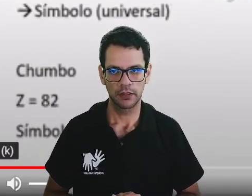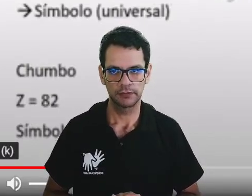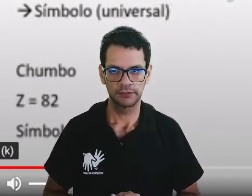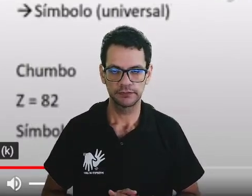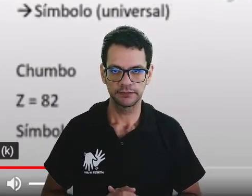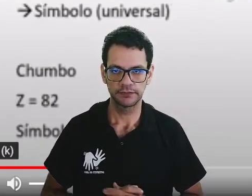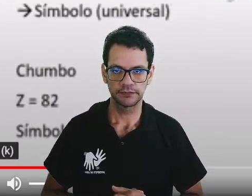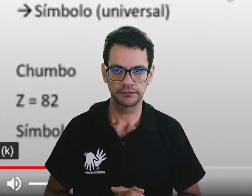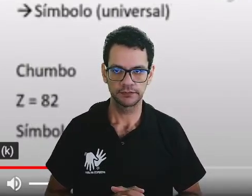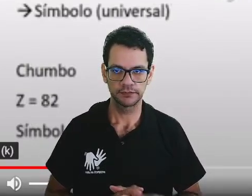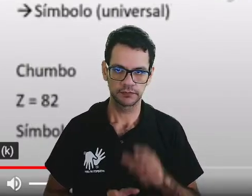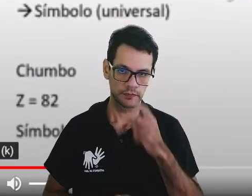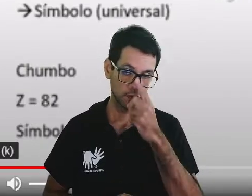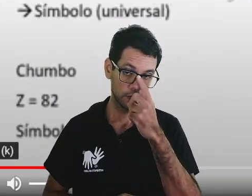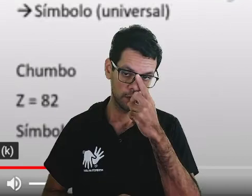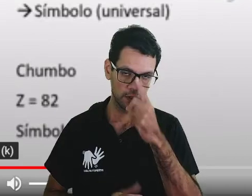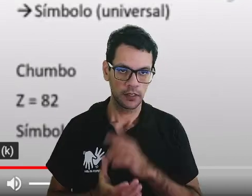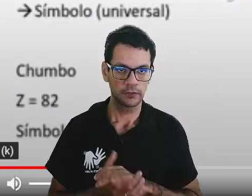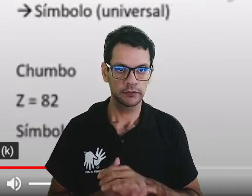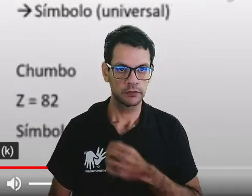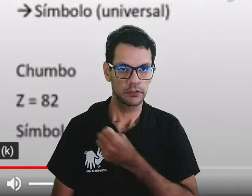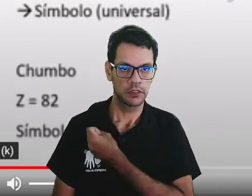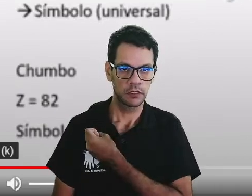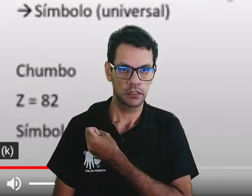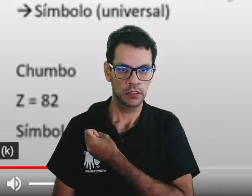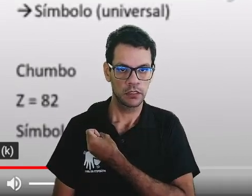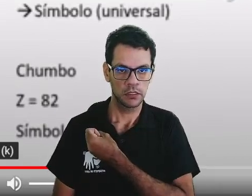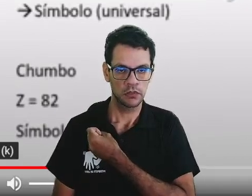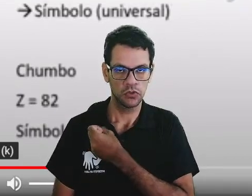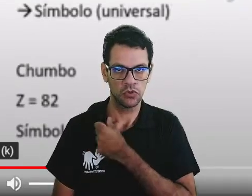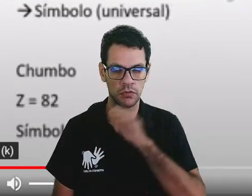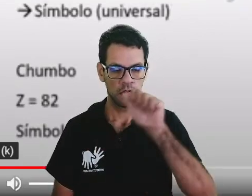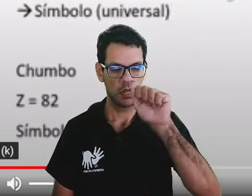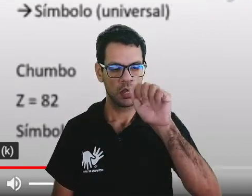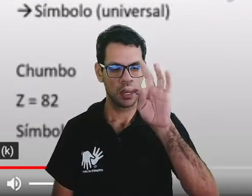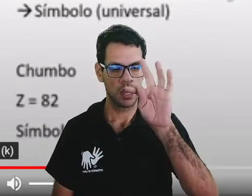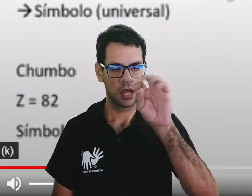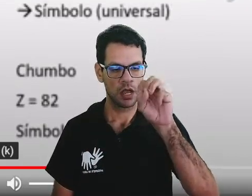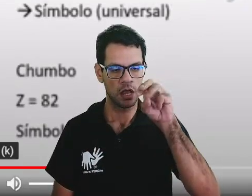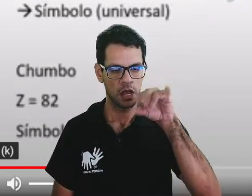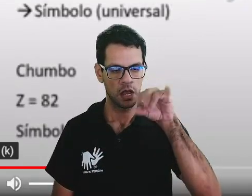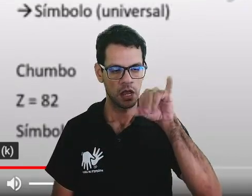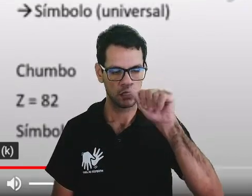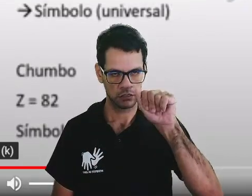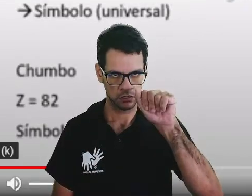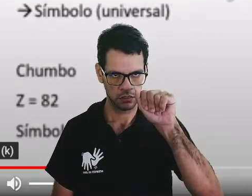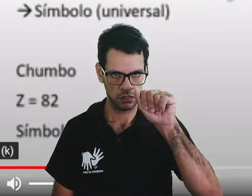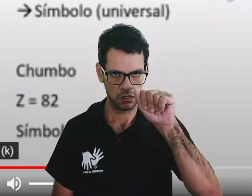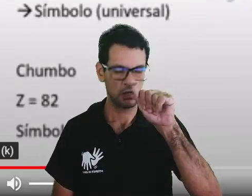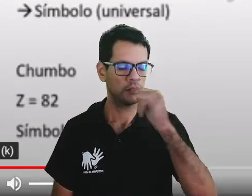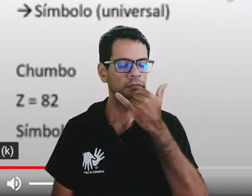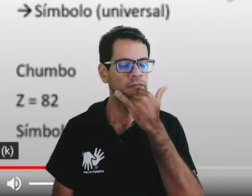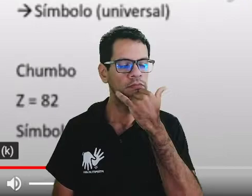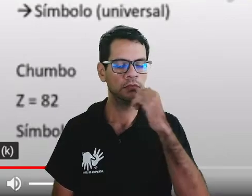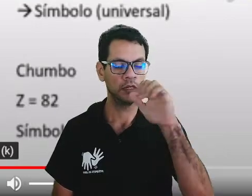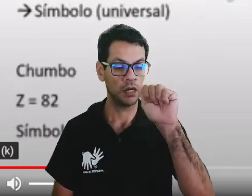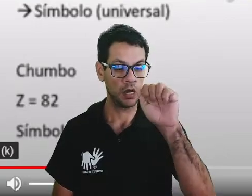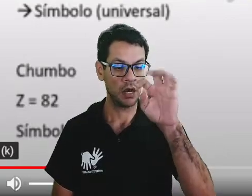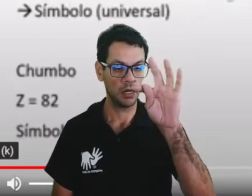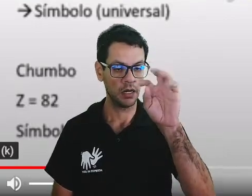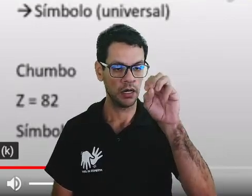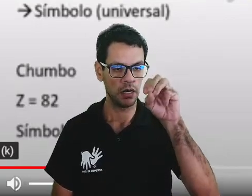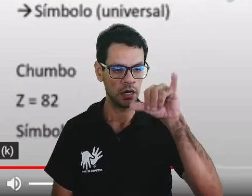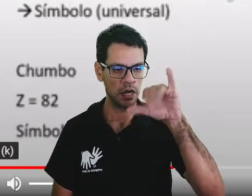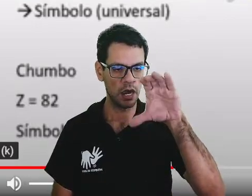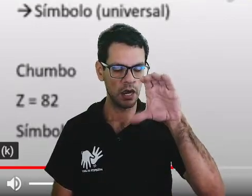lá. O número atômico, então, é o que caracteriza o elemento químico, e tem duas coisas que não mudam de um